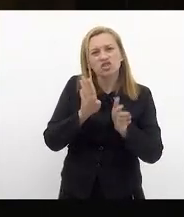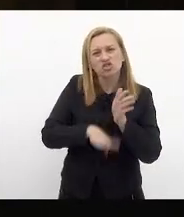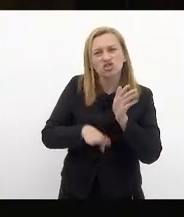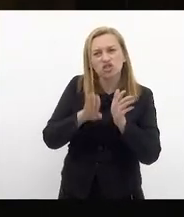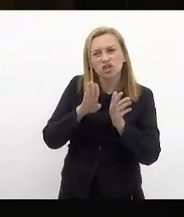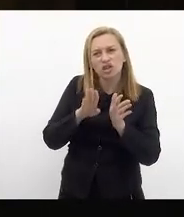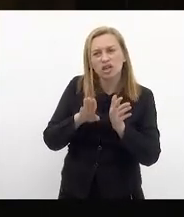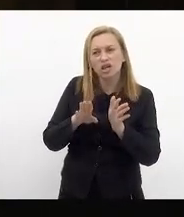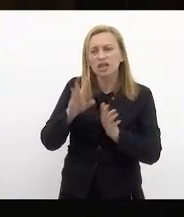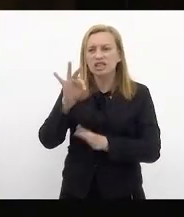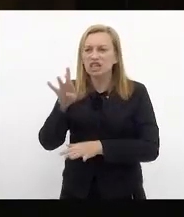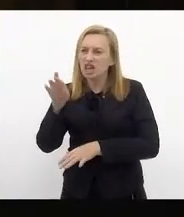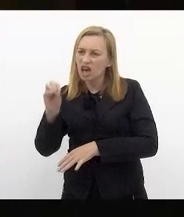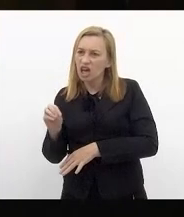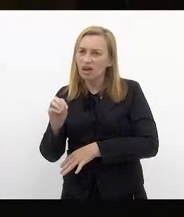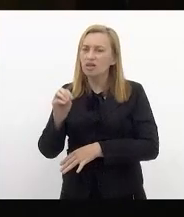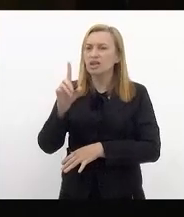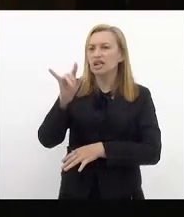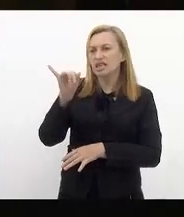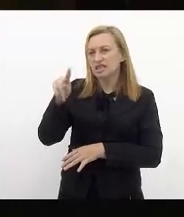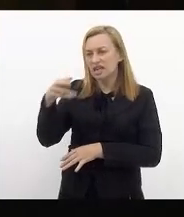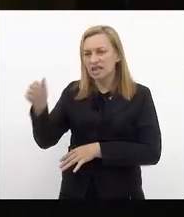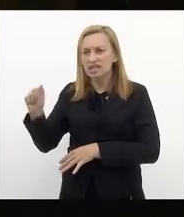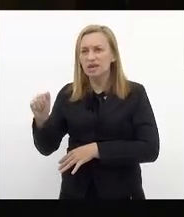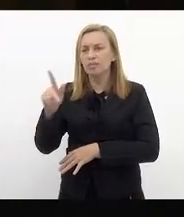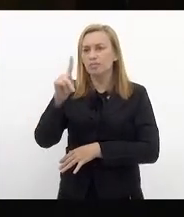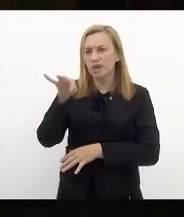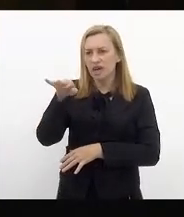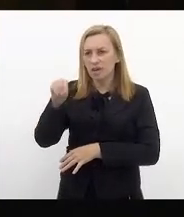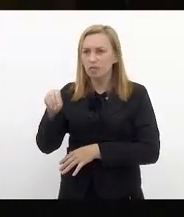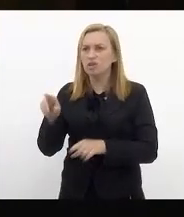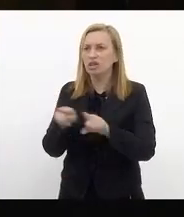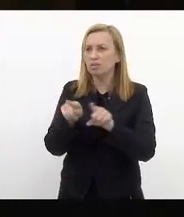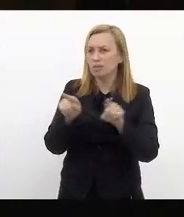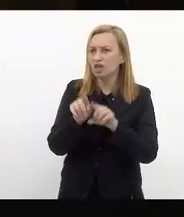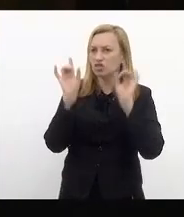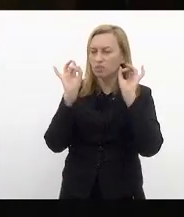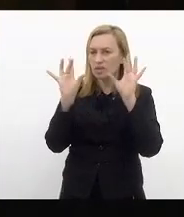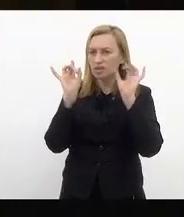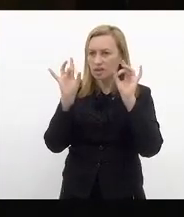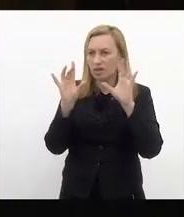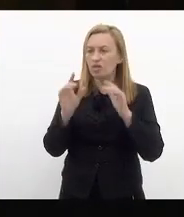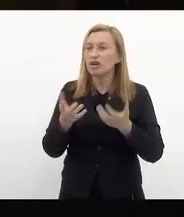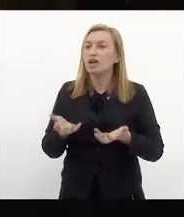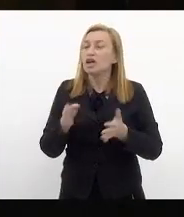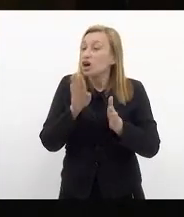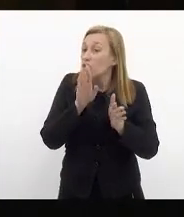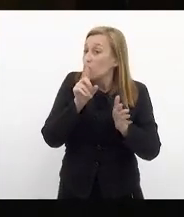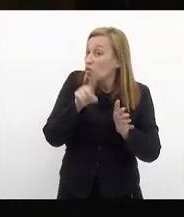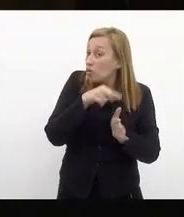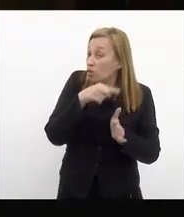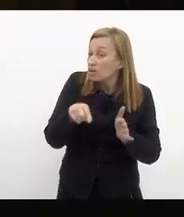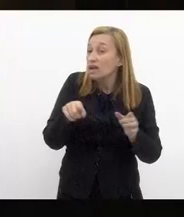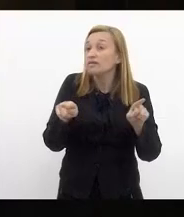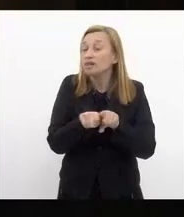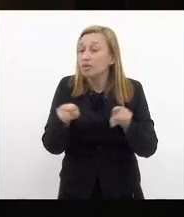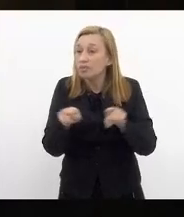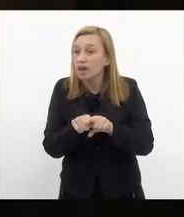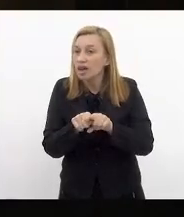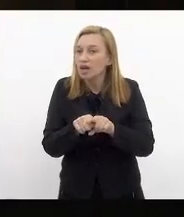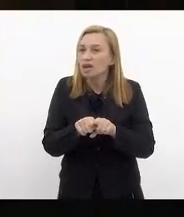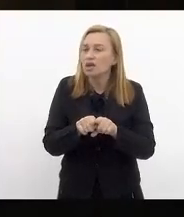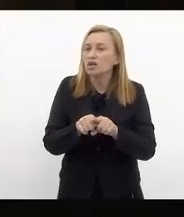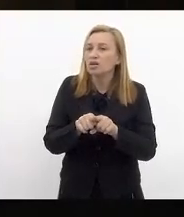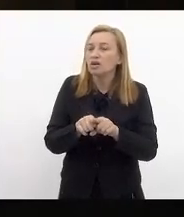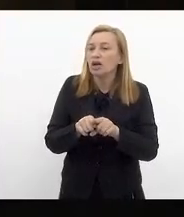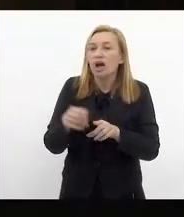questões como o triênio, a licença-prêmio, licença especial, tenta cortar e colocar a conta da